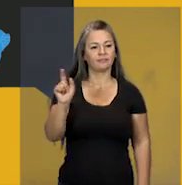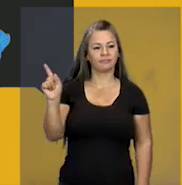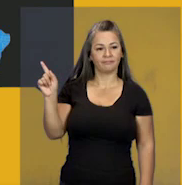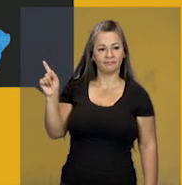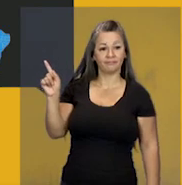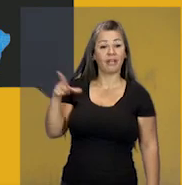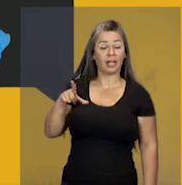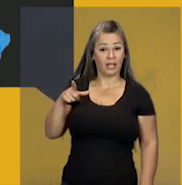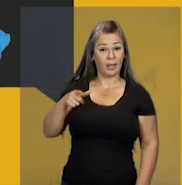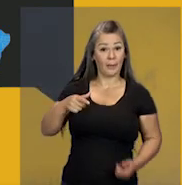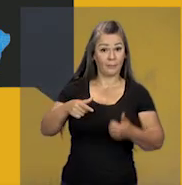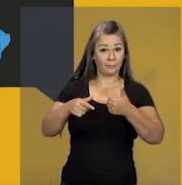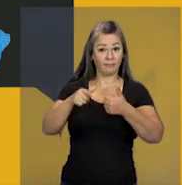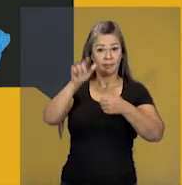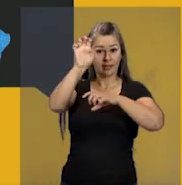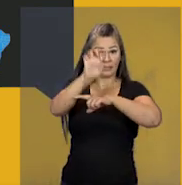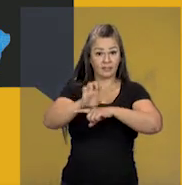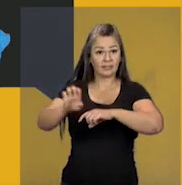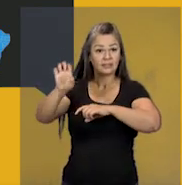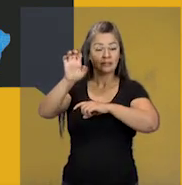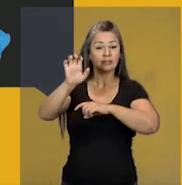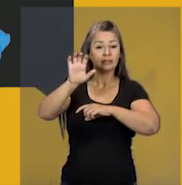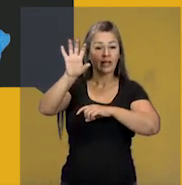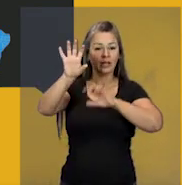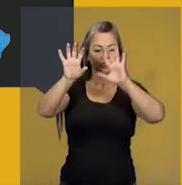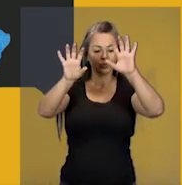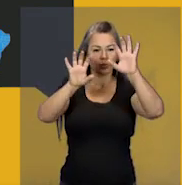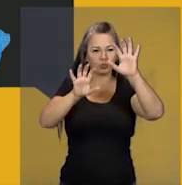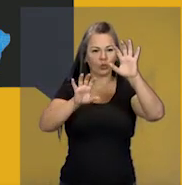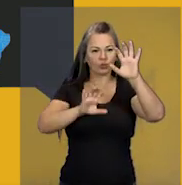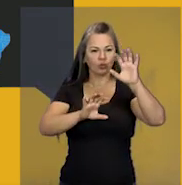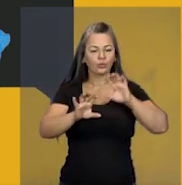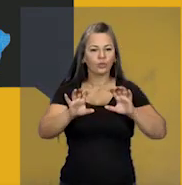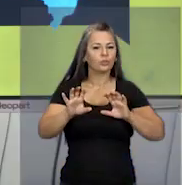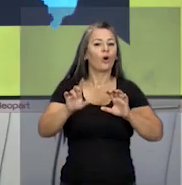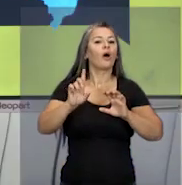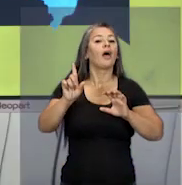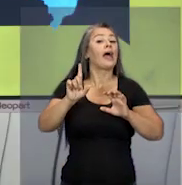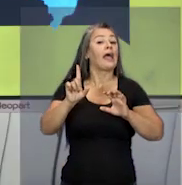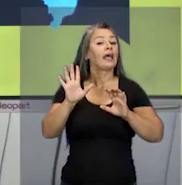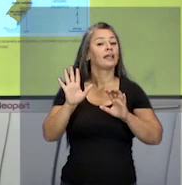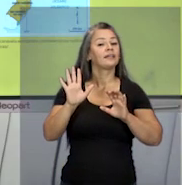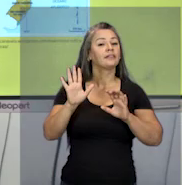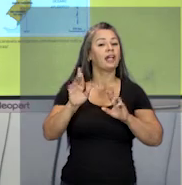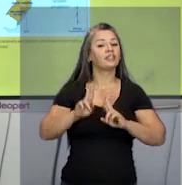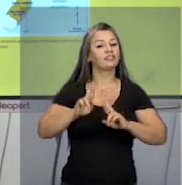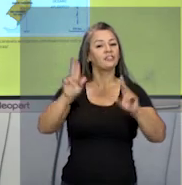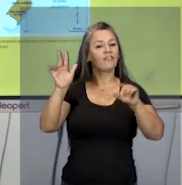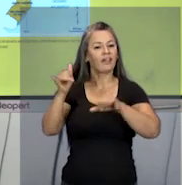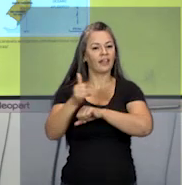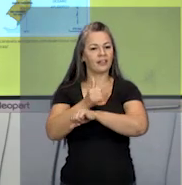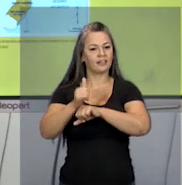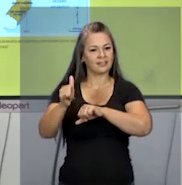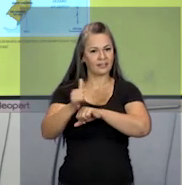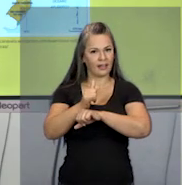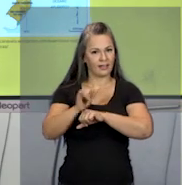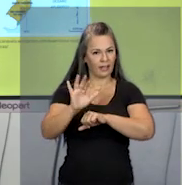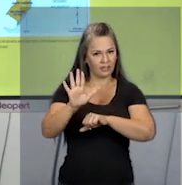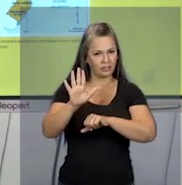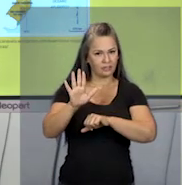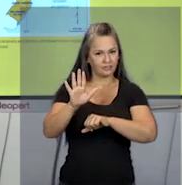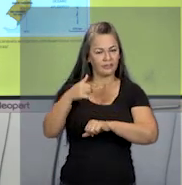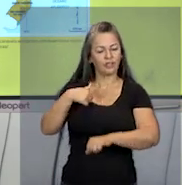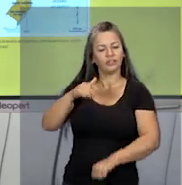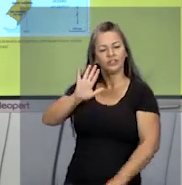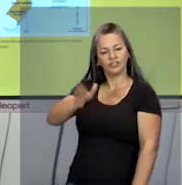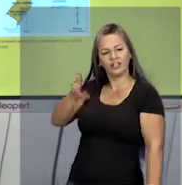as divisas dos estados não coincidem com as dinâmicas econômicas. Justamente por quê? Voltando aqui no mapa anterior, como eu disse para